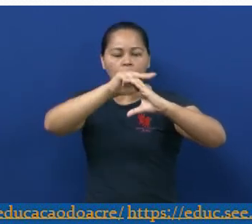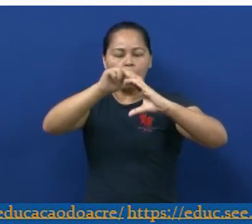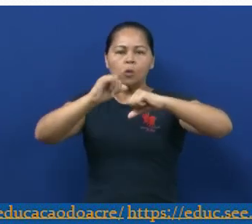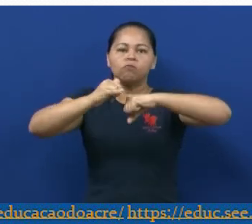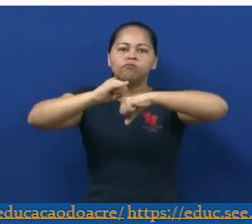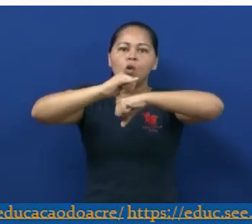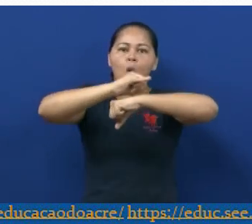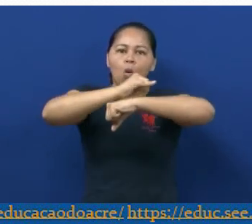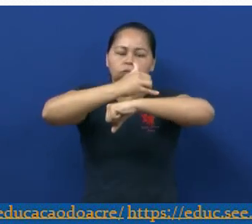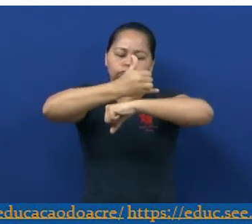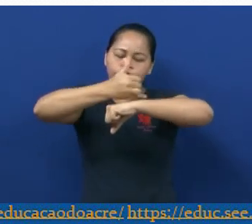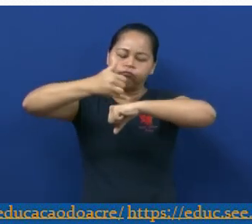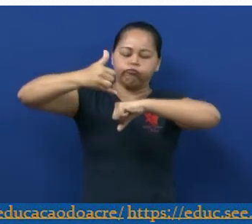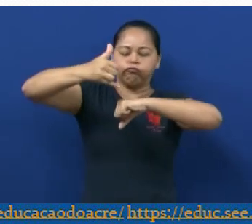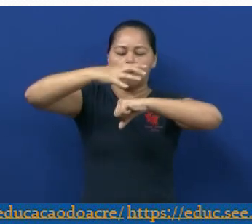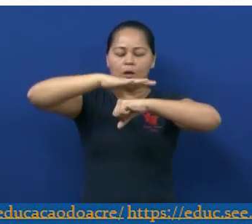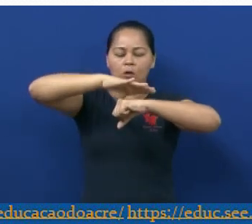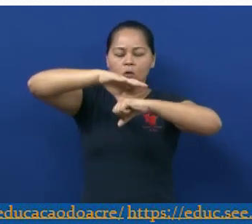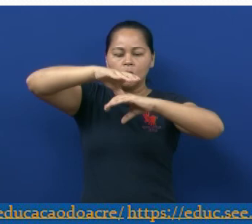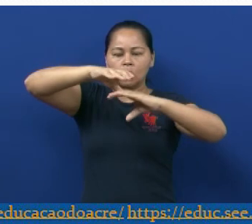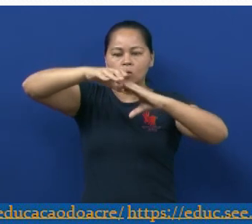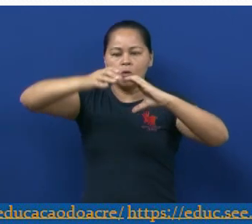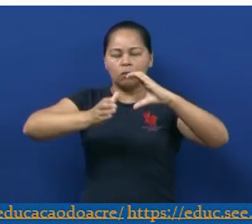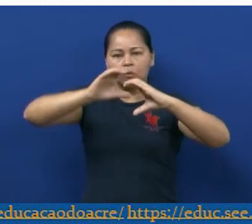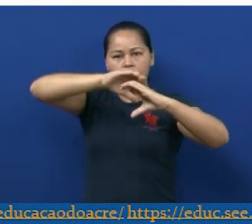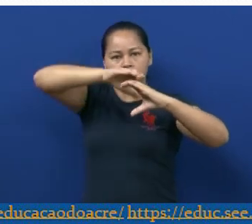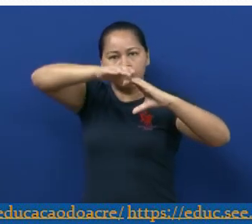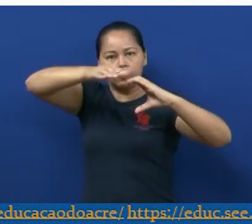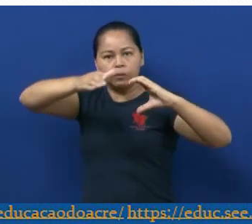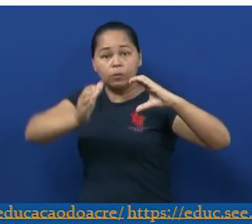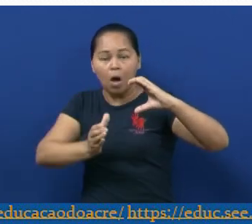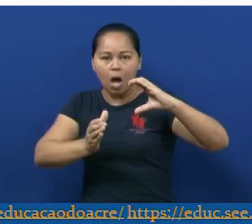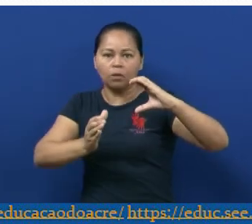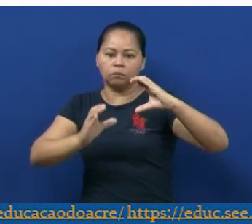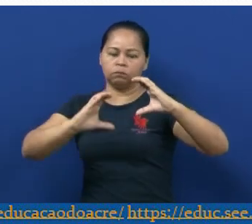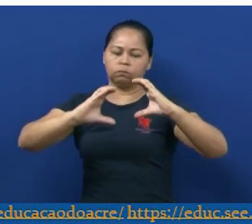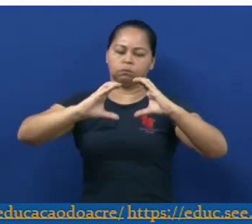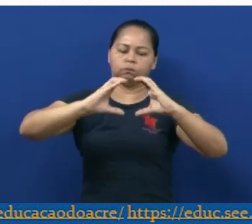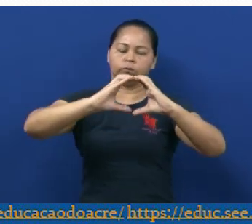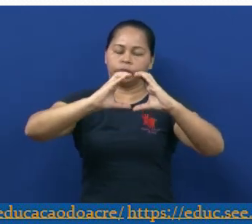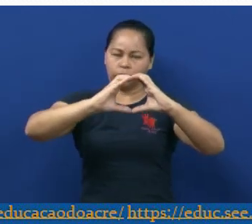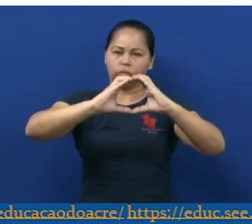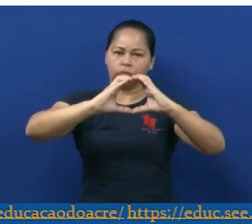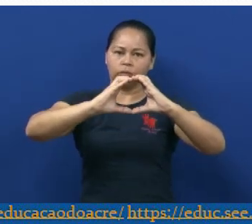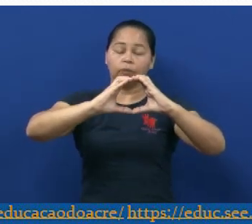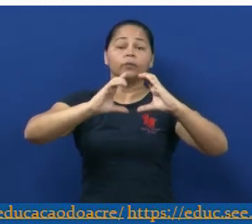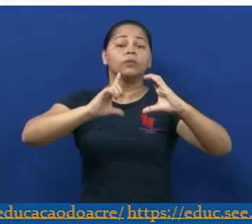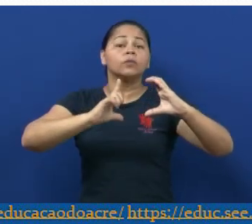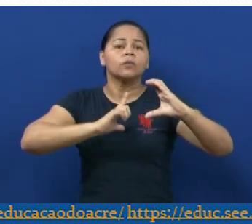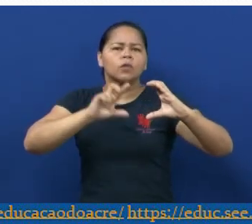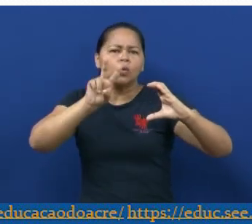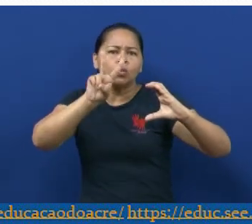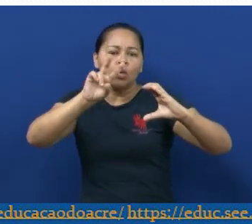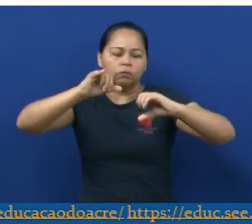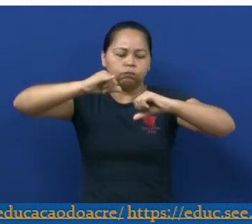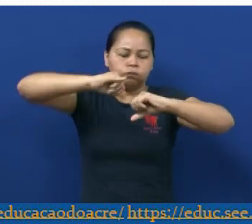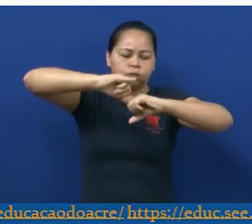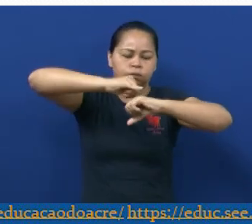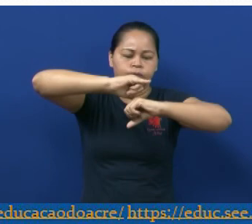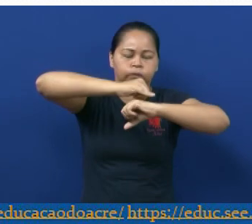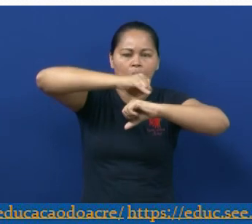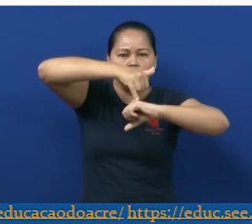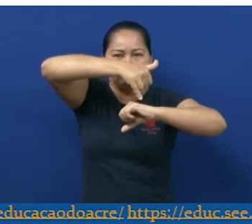e proteínas. O que seria então essa camada dupla de lipídios, né? Seria uma camada dupla de gorduras,